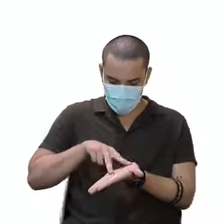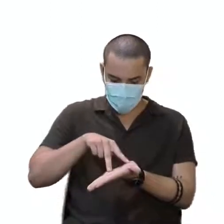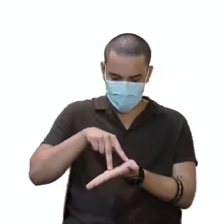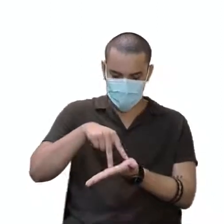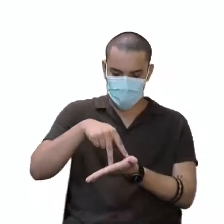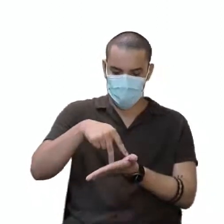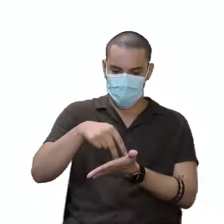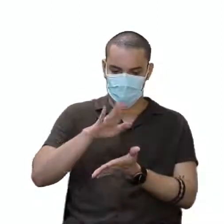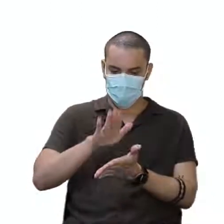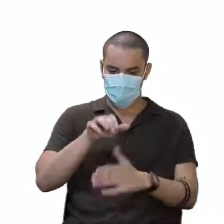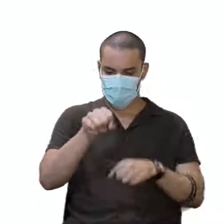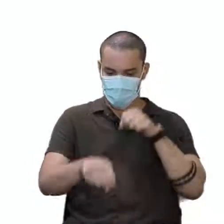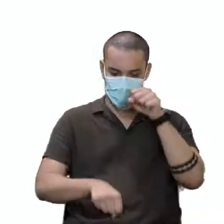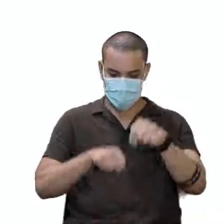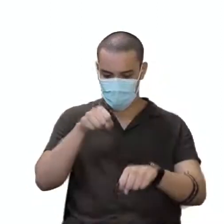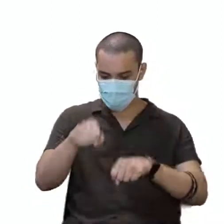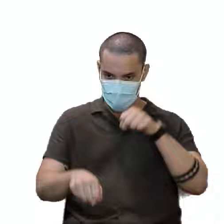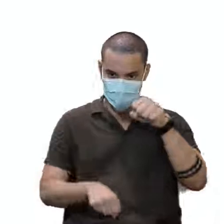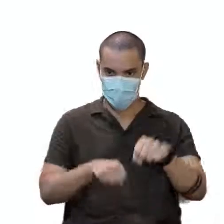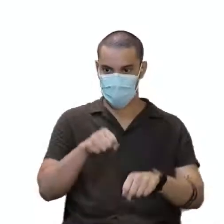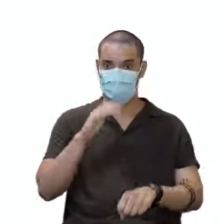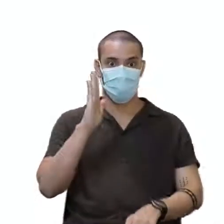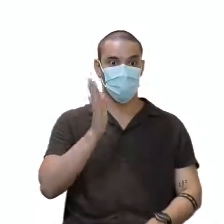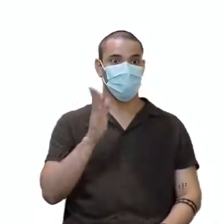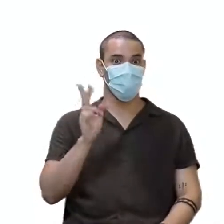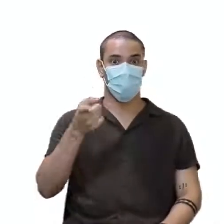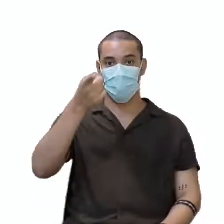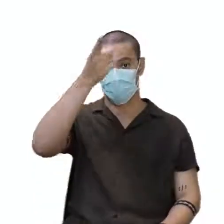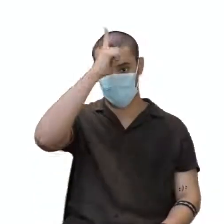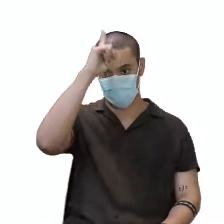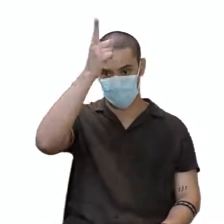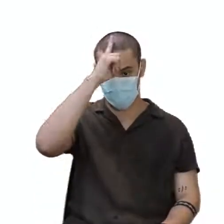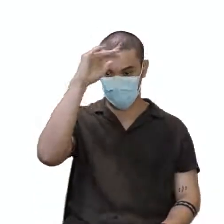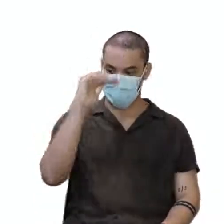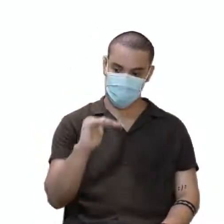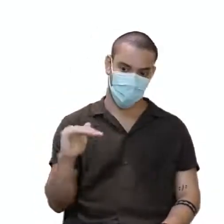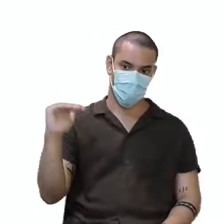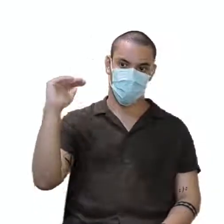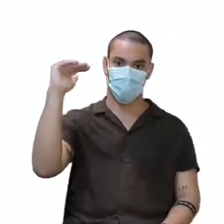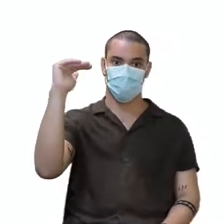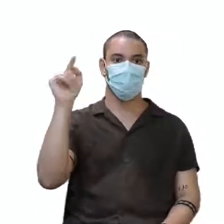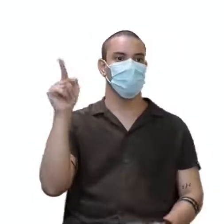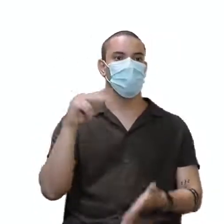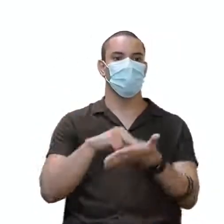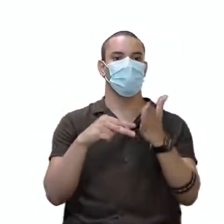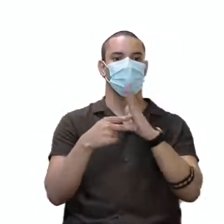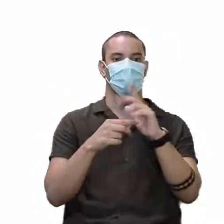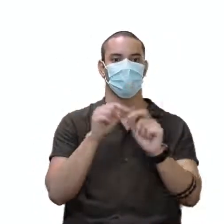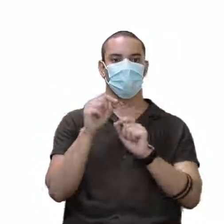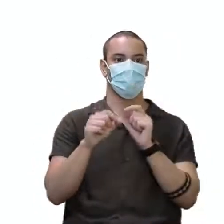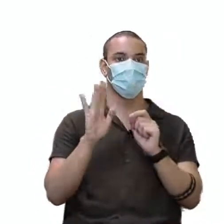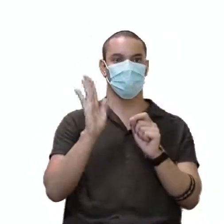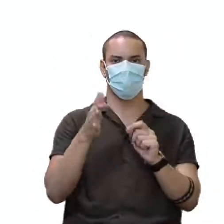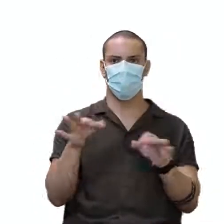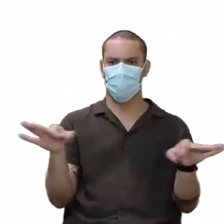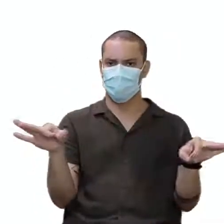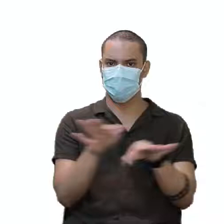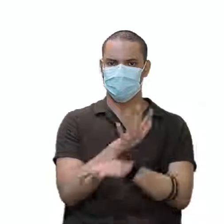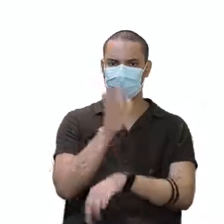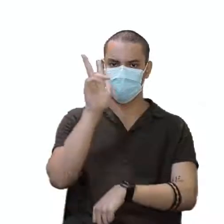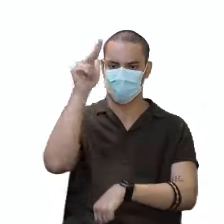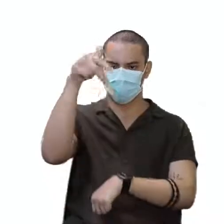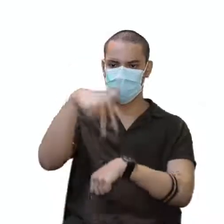está pedalando. Esse bebezinho já está na fase adulta. E aí a gente diz que ele está